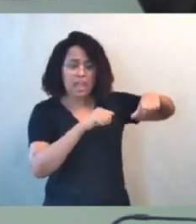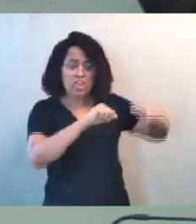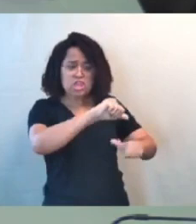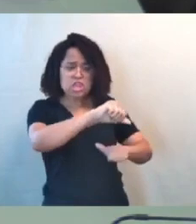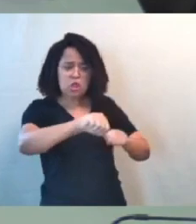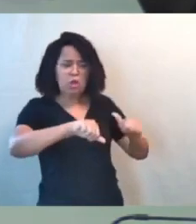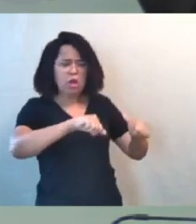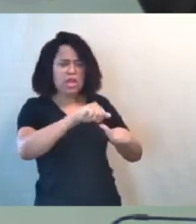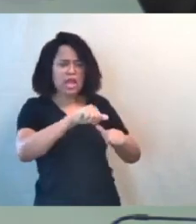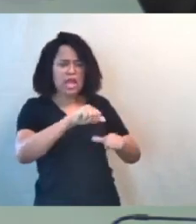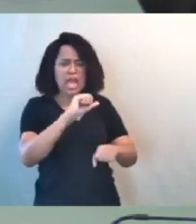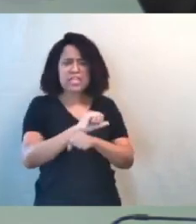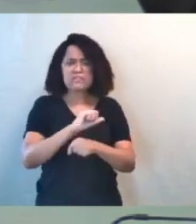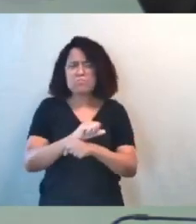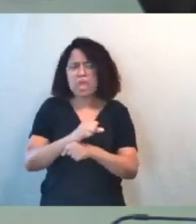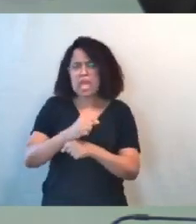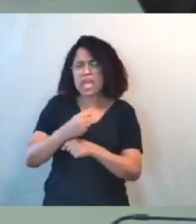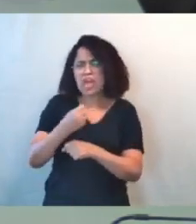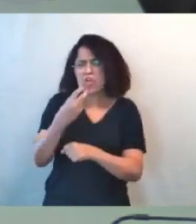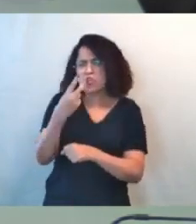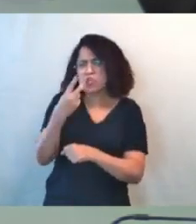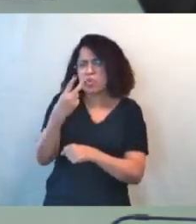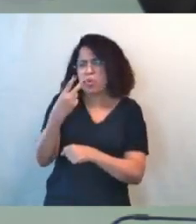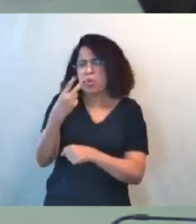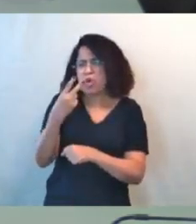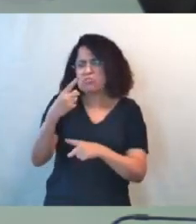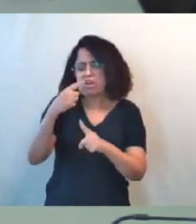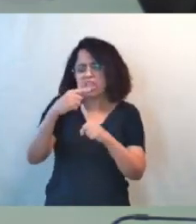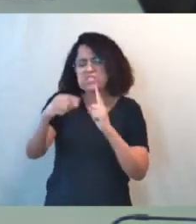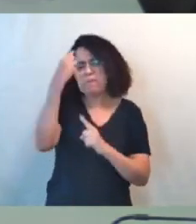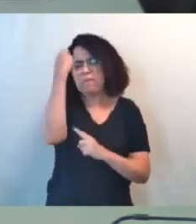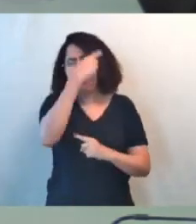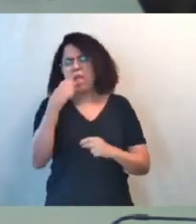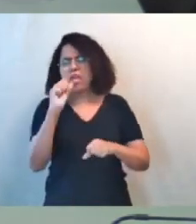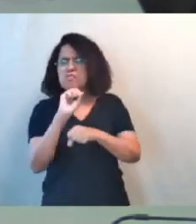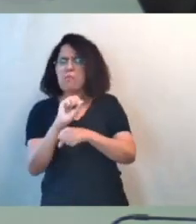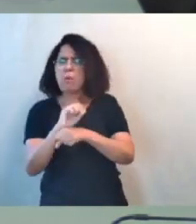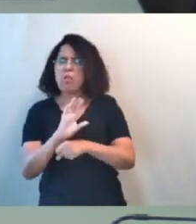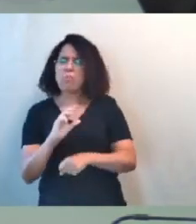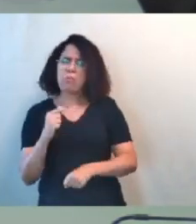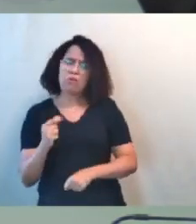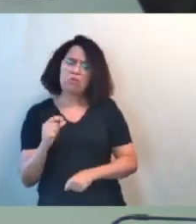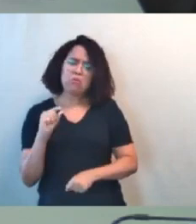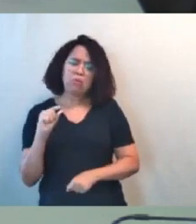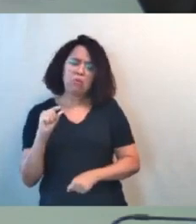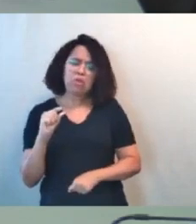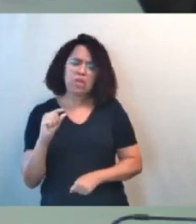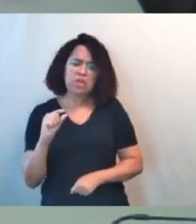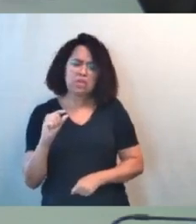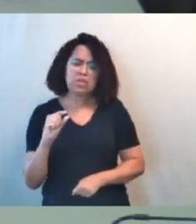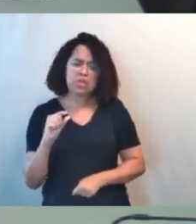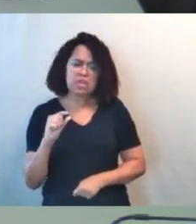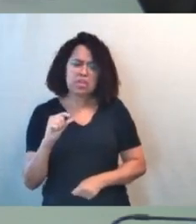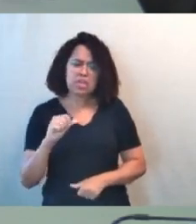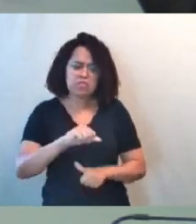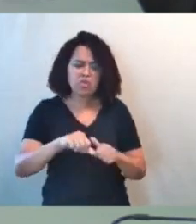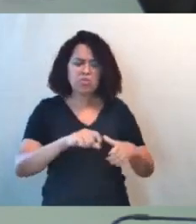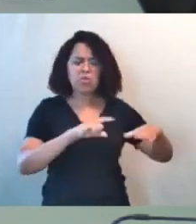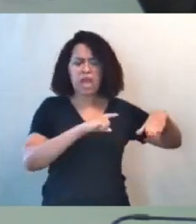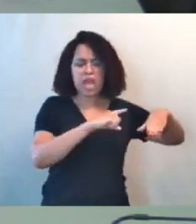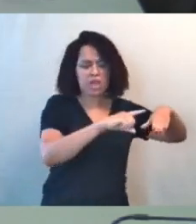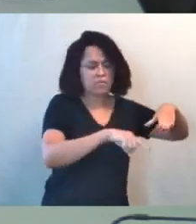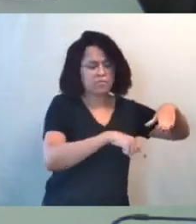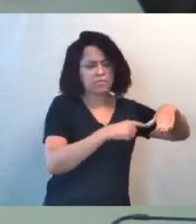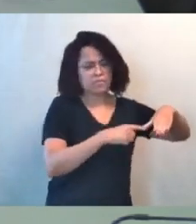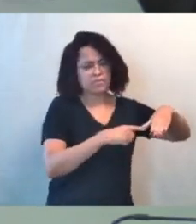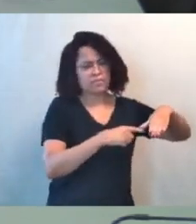os pneus aqui, gente, pelo amor de Deus, é rir da cara da gente, não respeitar um parlamentar, não respeitar a polícia militar. Queriam retirar